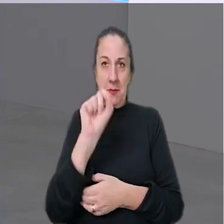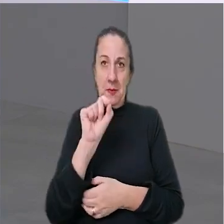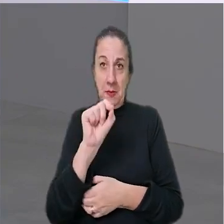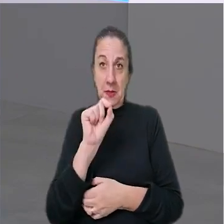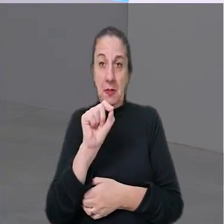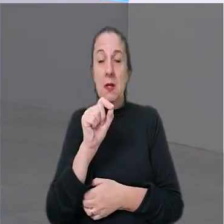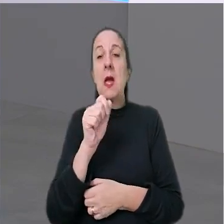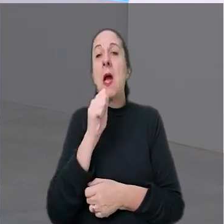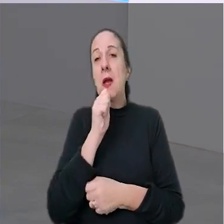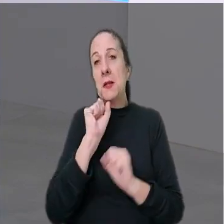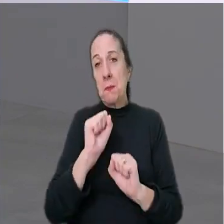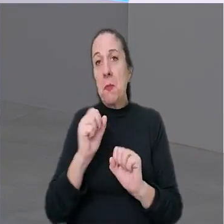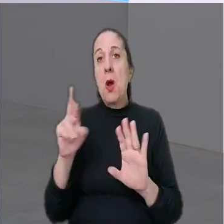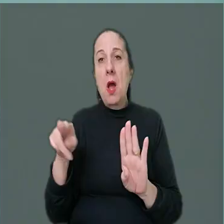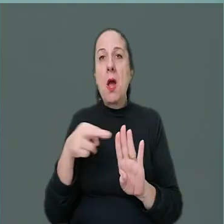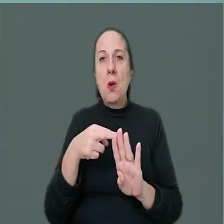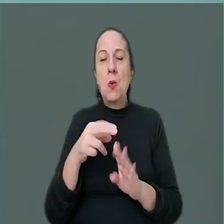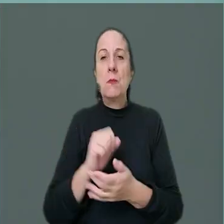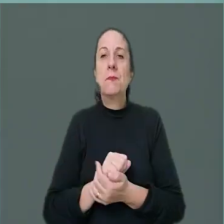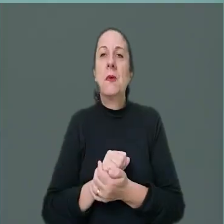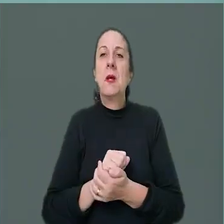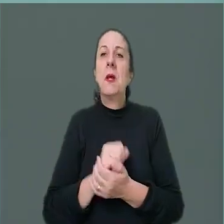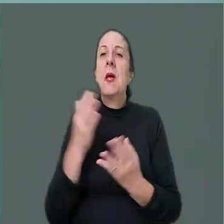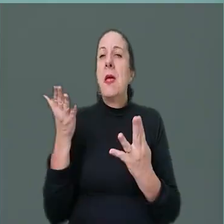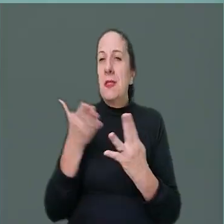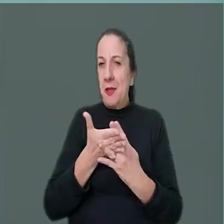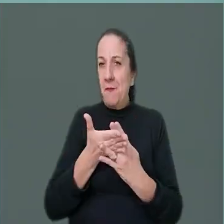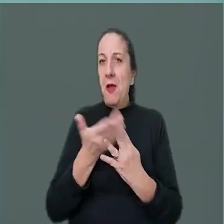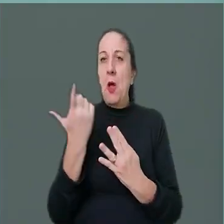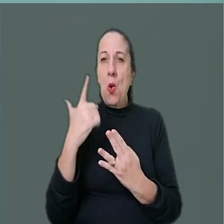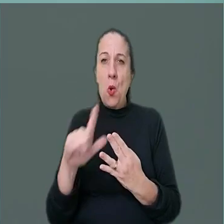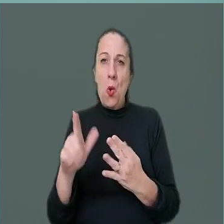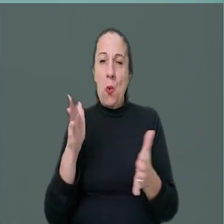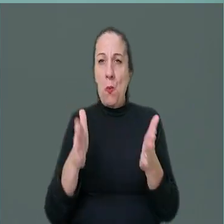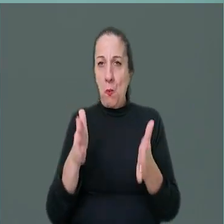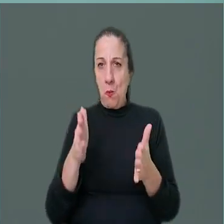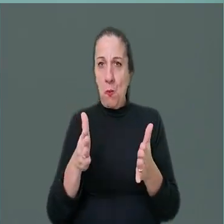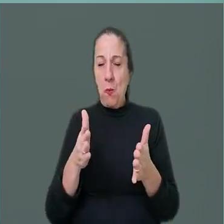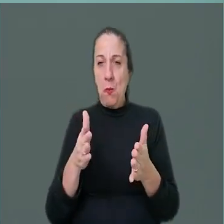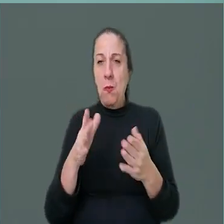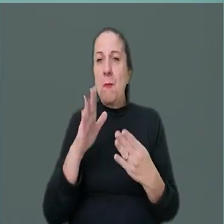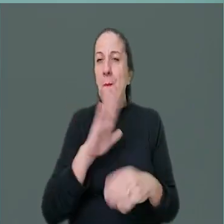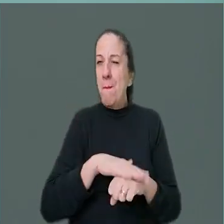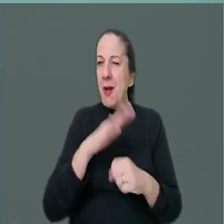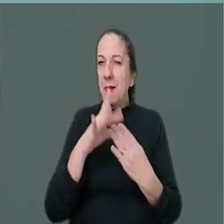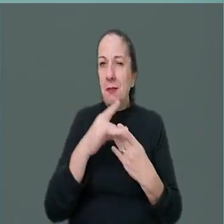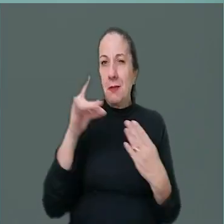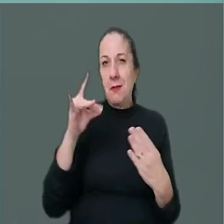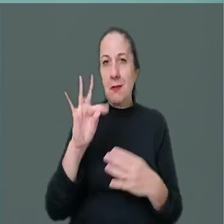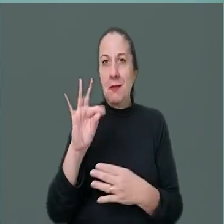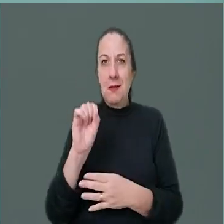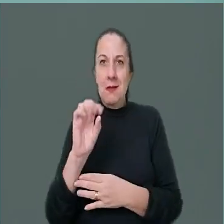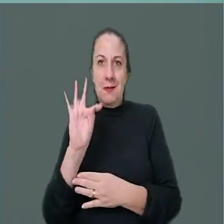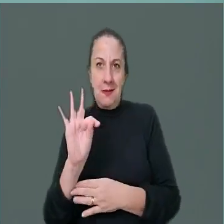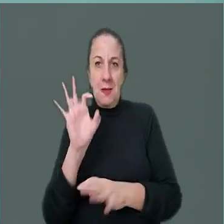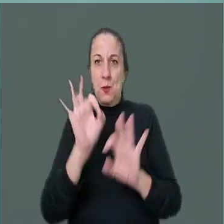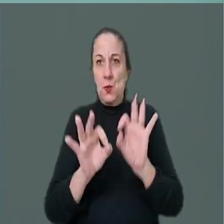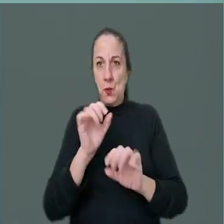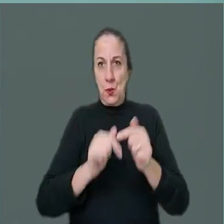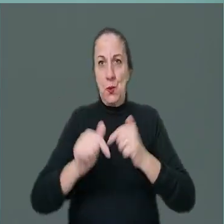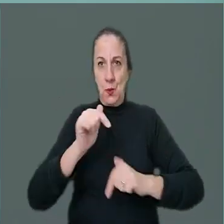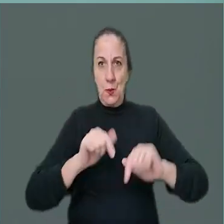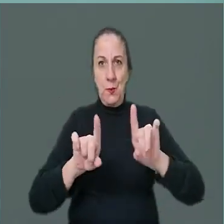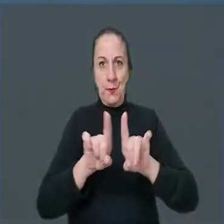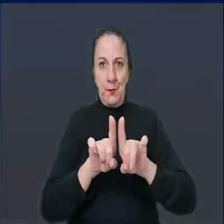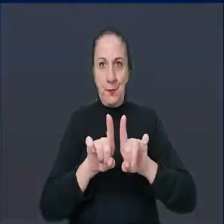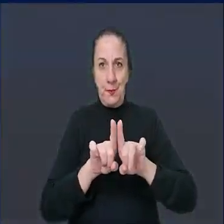Lembrando que ainda cabe recurso. Vamos fazer um intervalo e no próximo bloco você acompanha mais destaques do TST e da Justiça